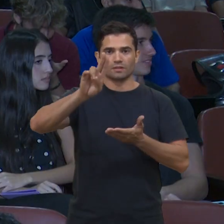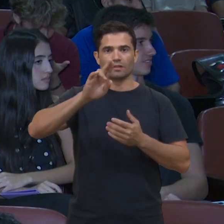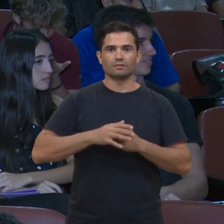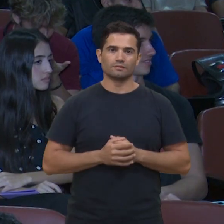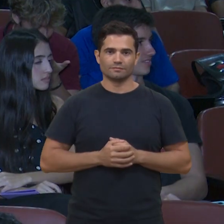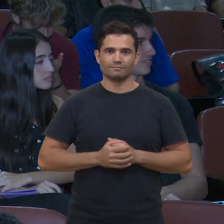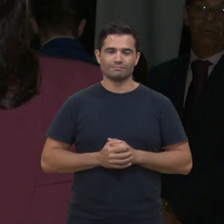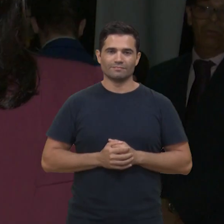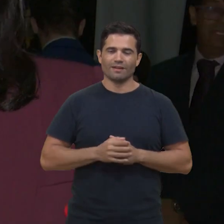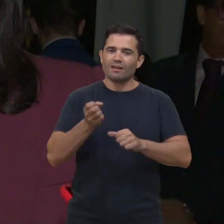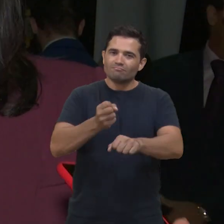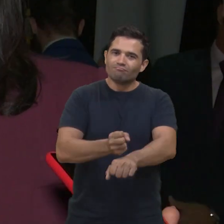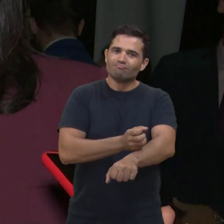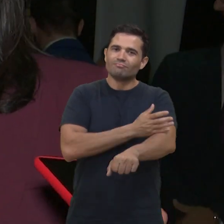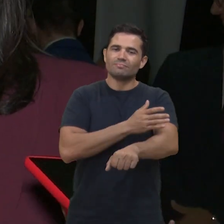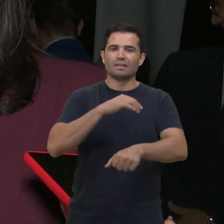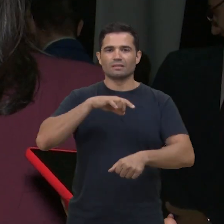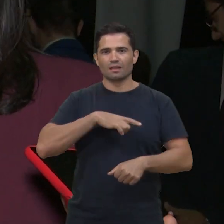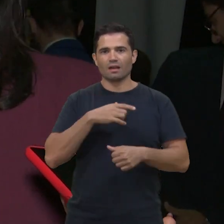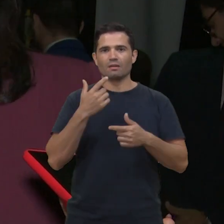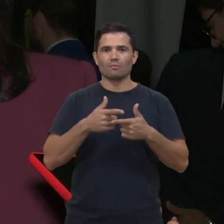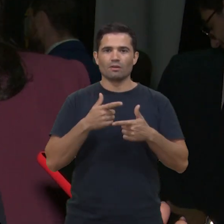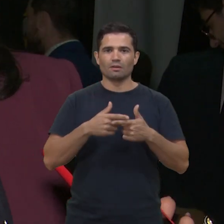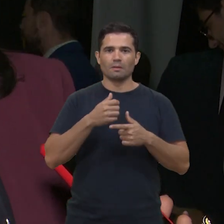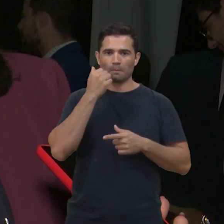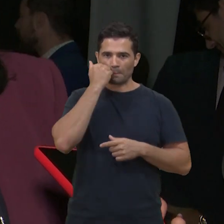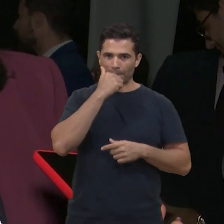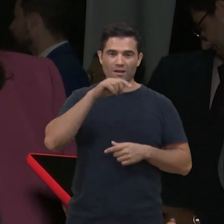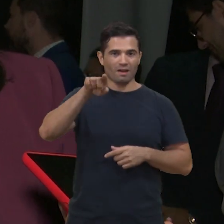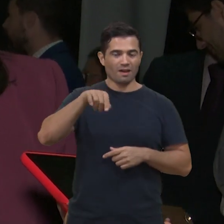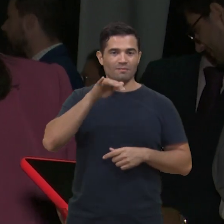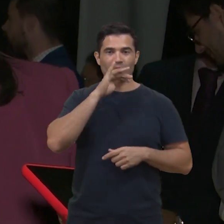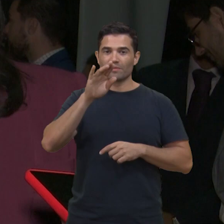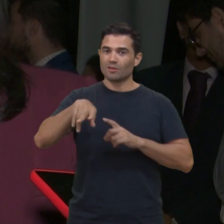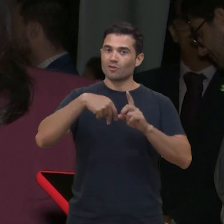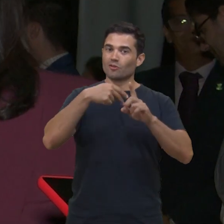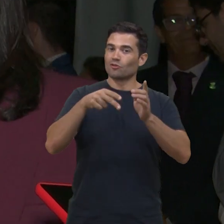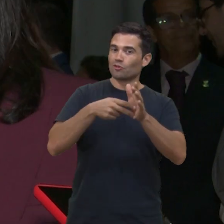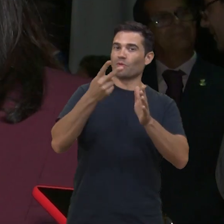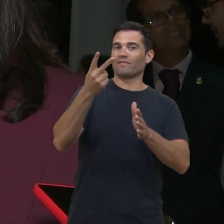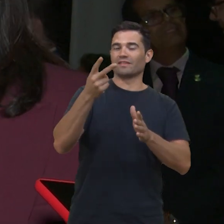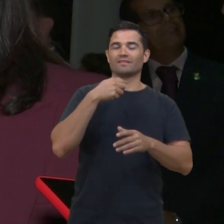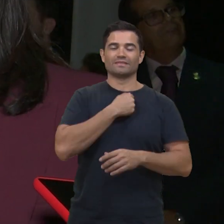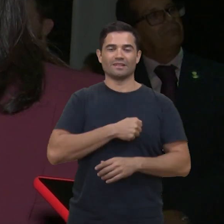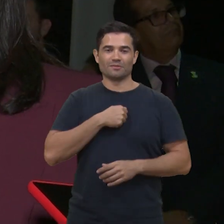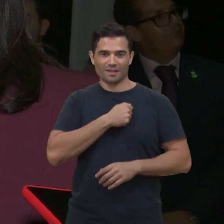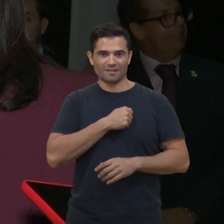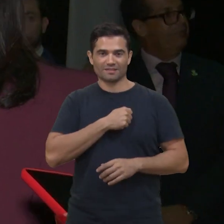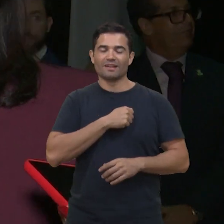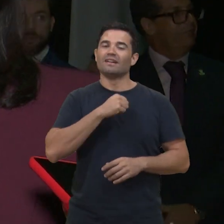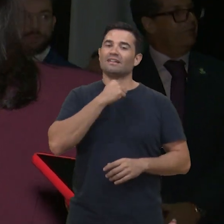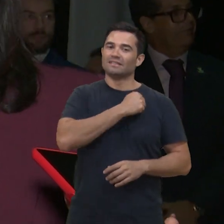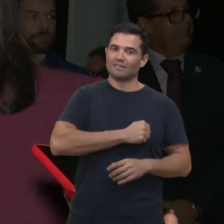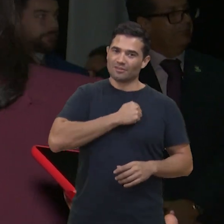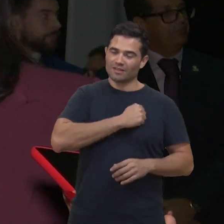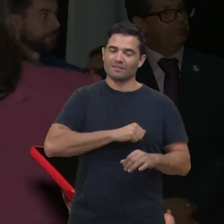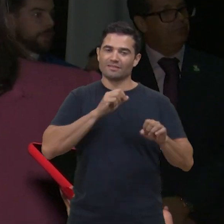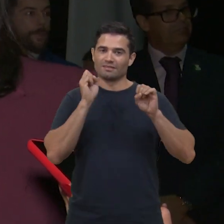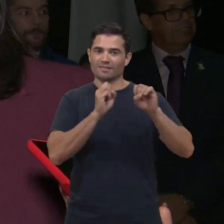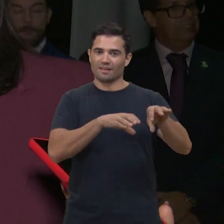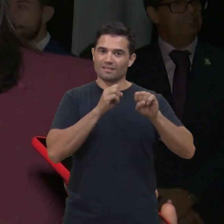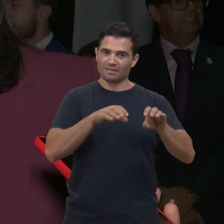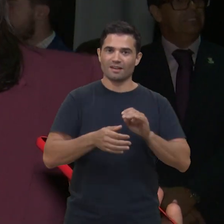à universidade. É um misto de emoção, e eu falo assim que é matar duplamente a saudade, né? A saudade